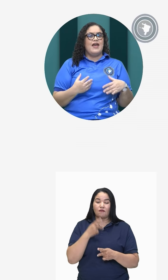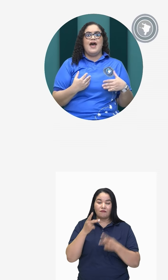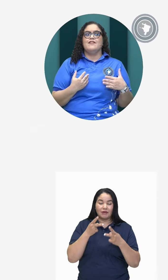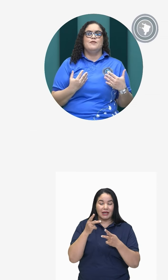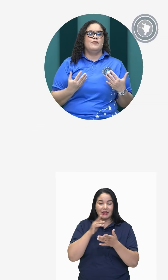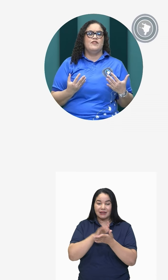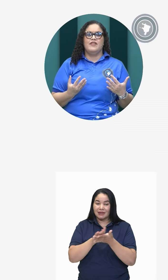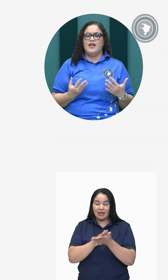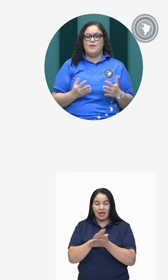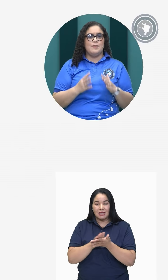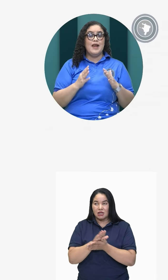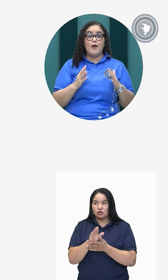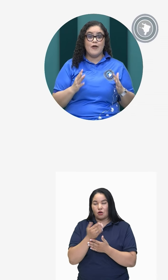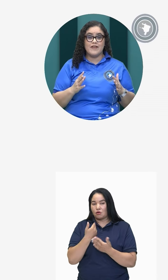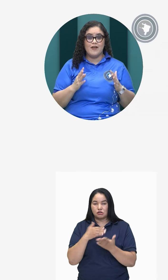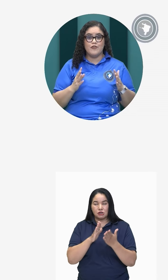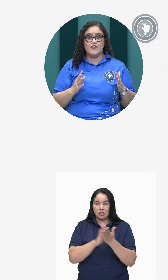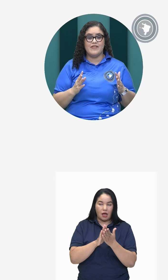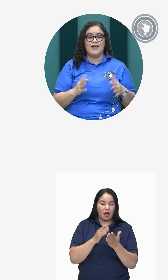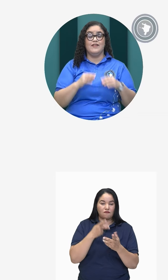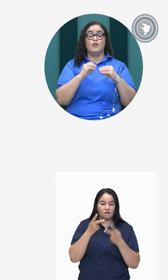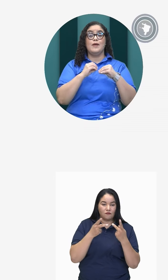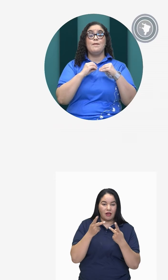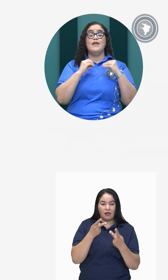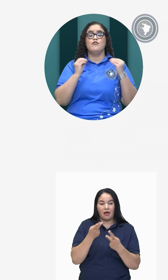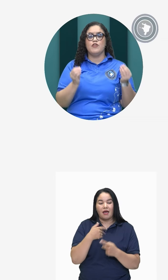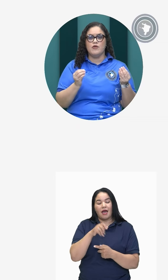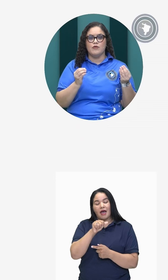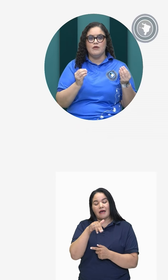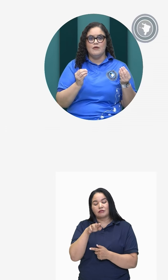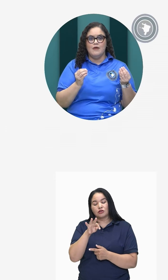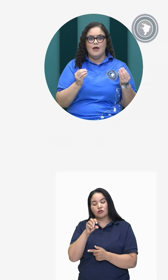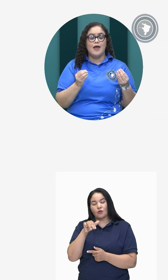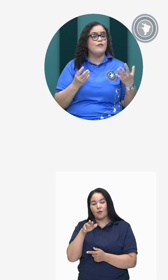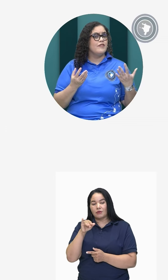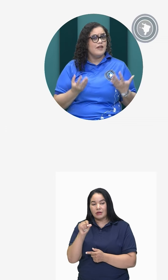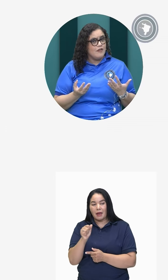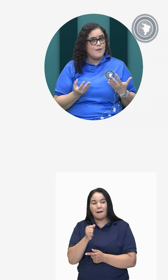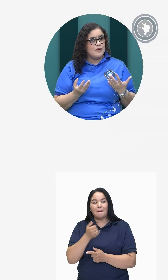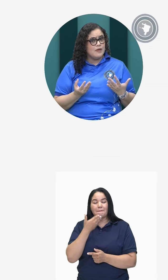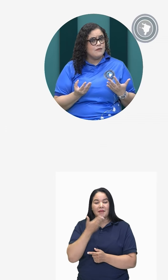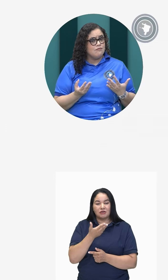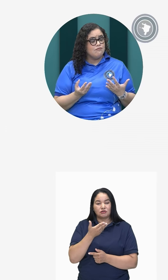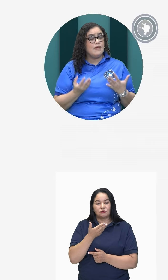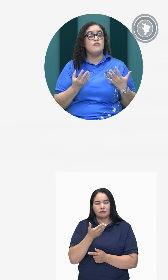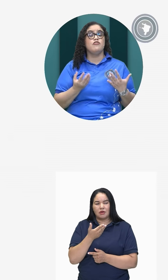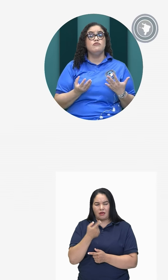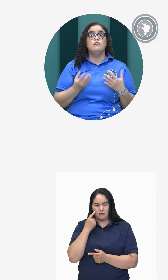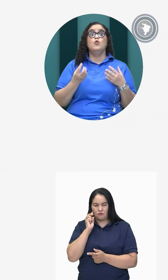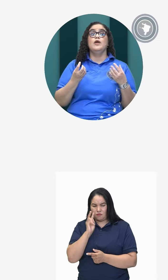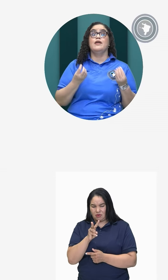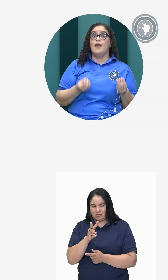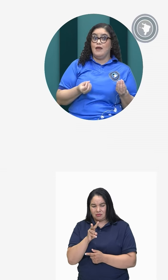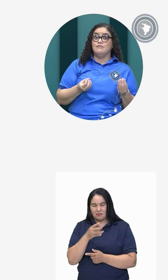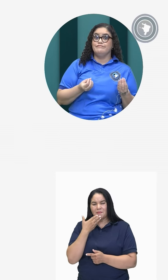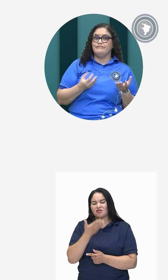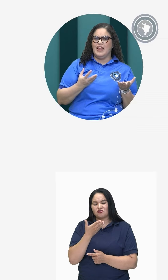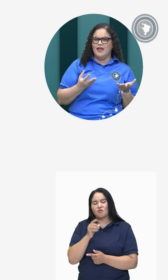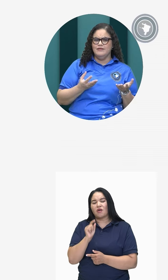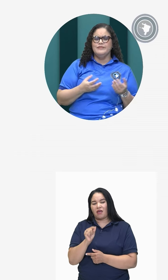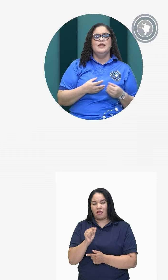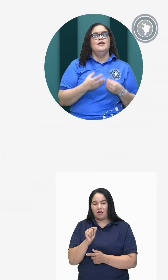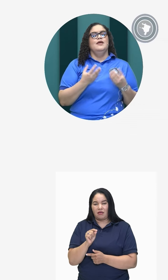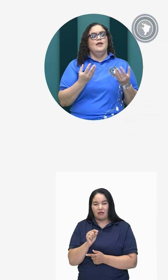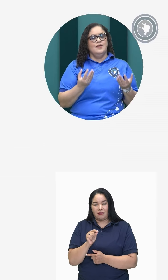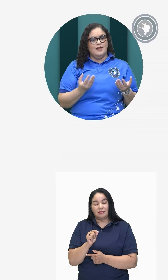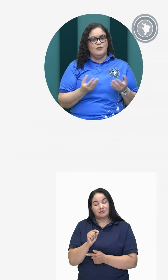e chegasse para você, a primeira coisa que eu te dissesse, Antônia pediu, aí você ia olhar para mim, pediu o quê?